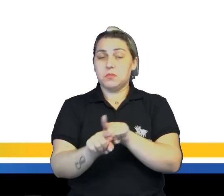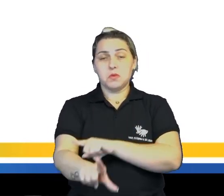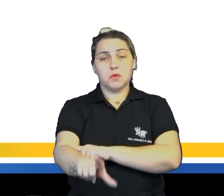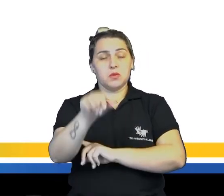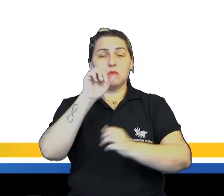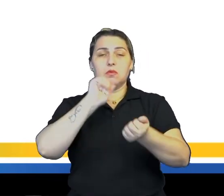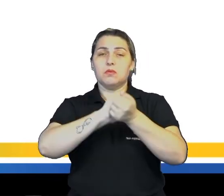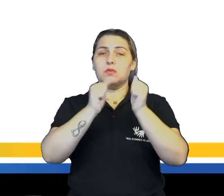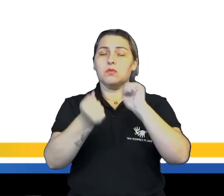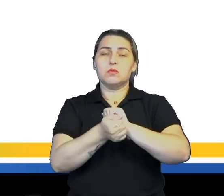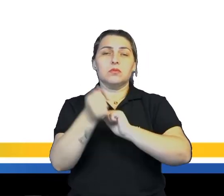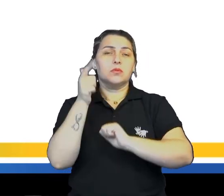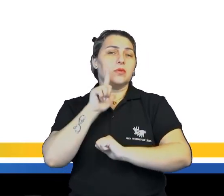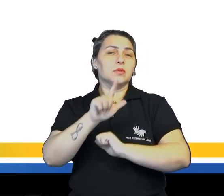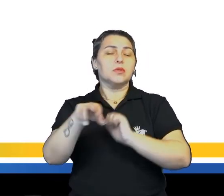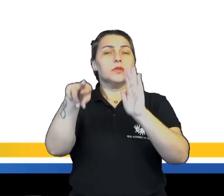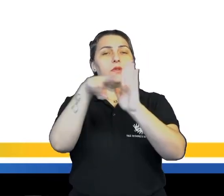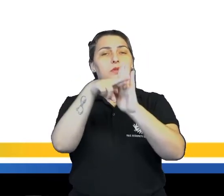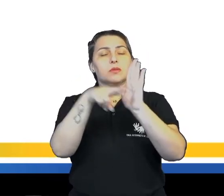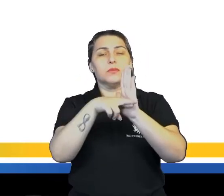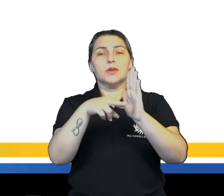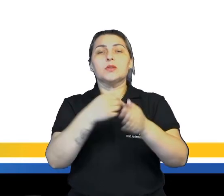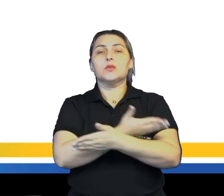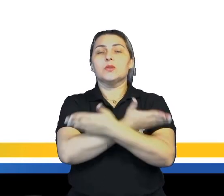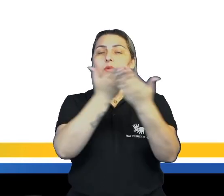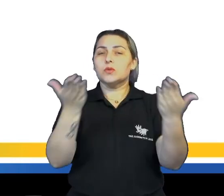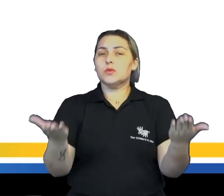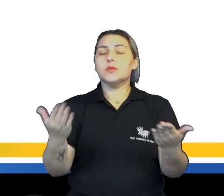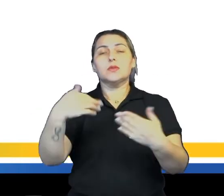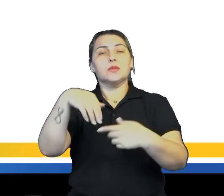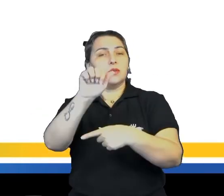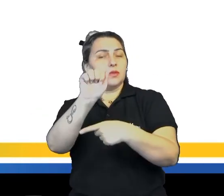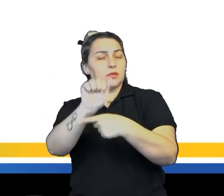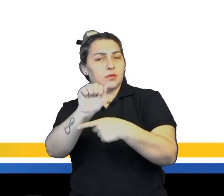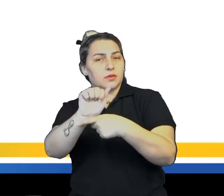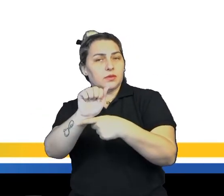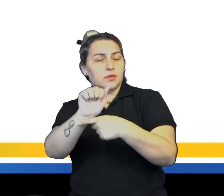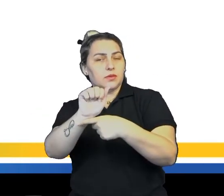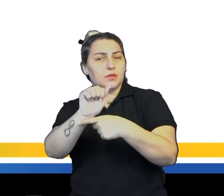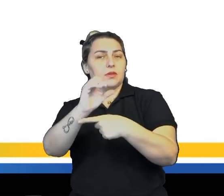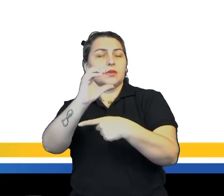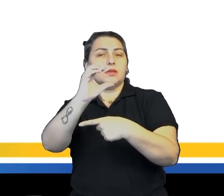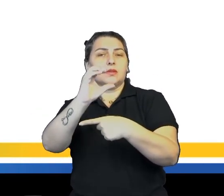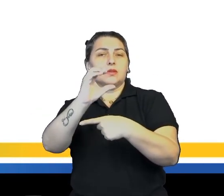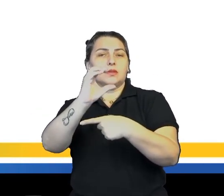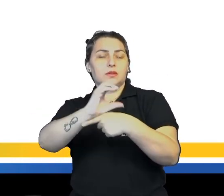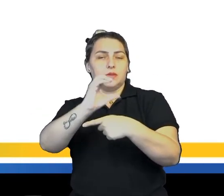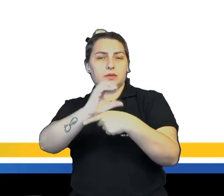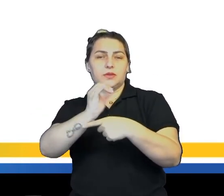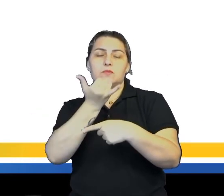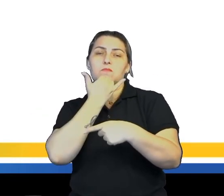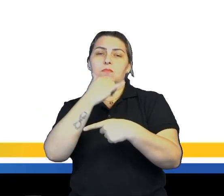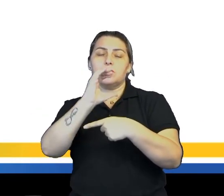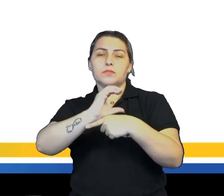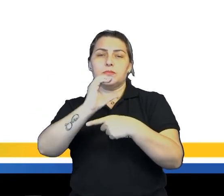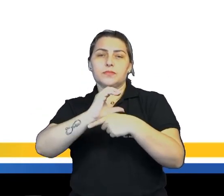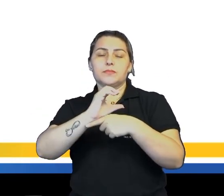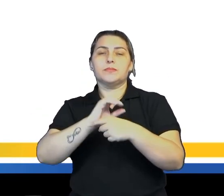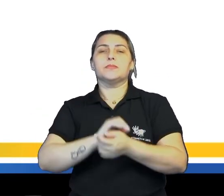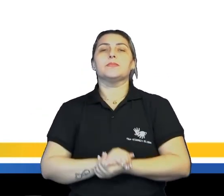consegue adaptar. Lembre que as regras são adaptativas para todos. Então, a alternativa correta, C, jogo tem regra, brincadeira